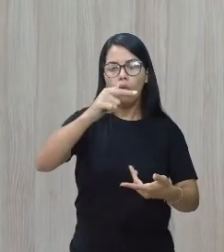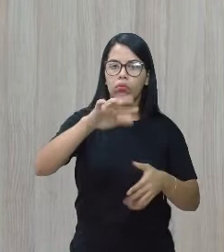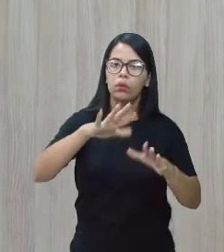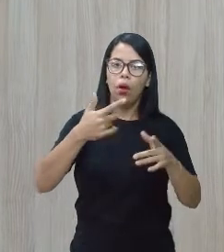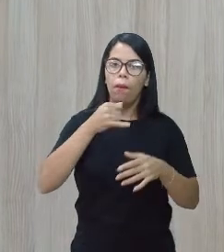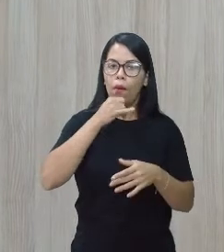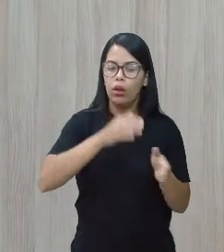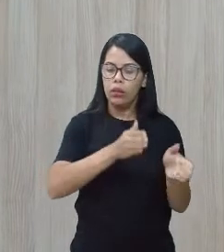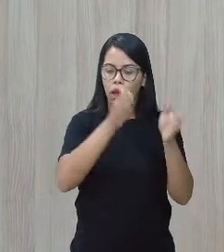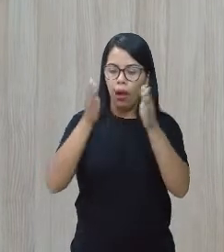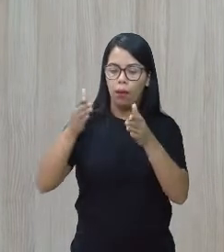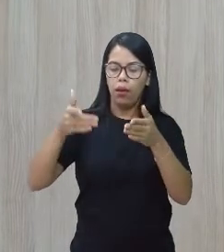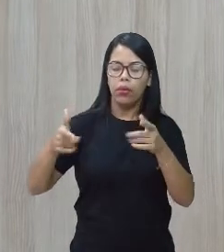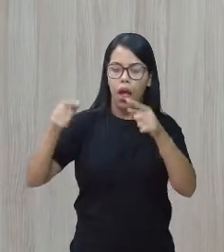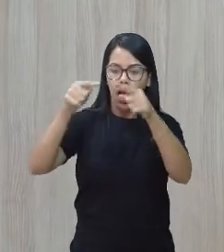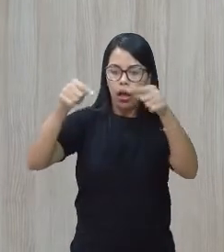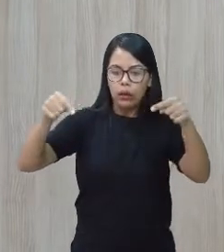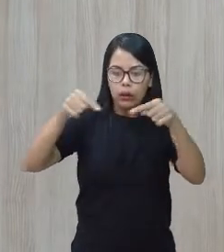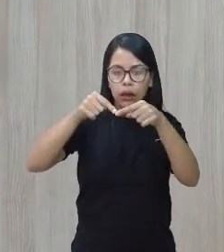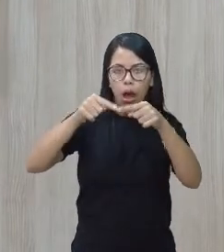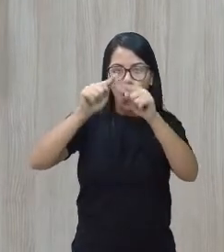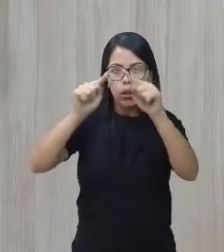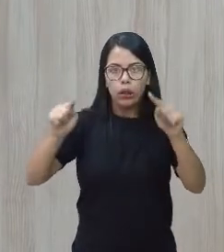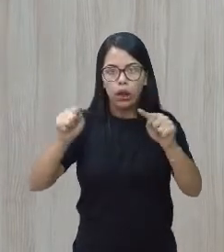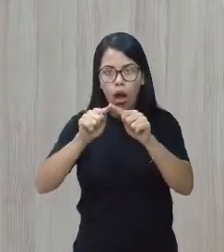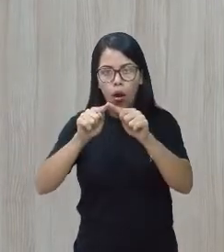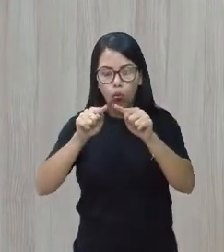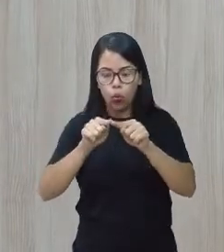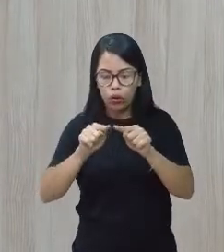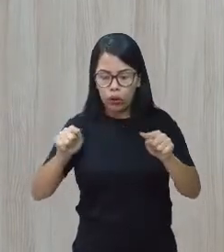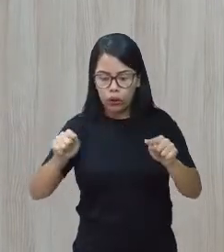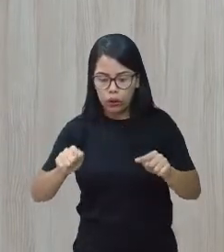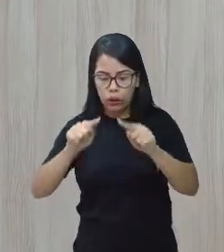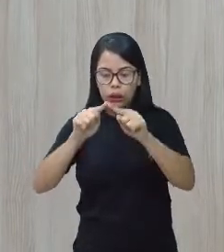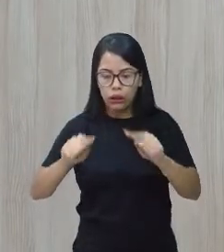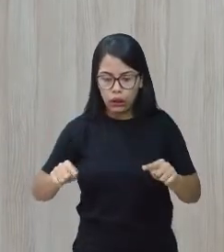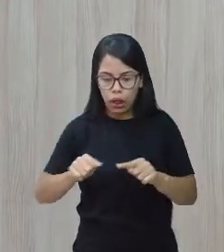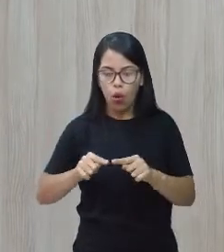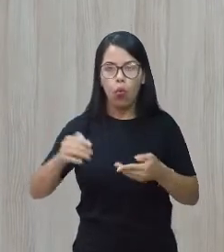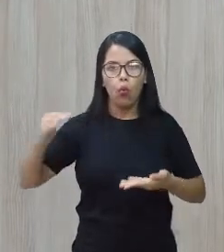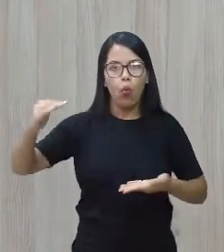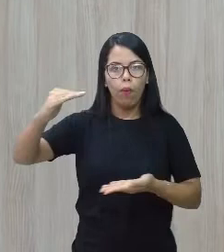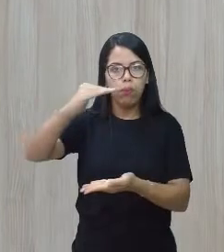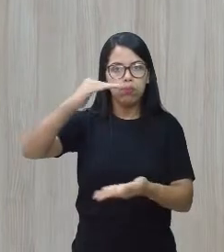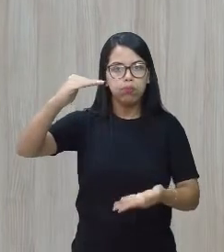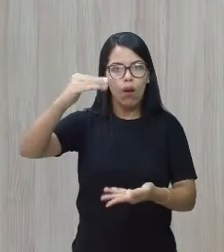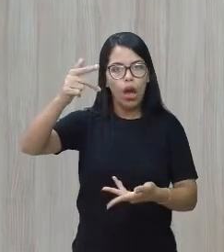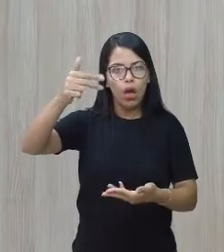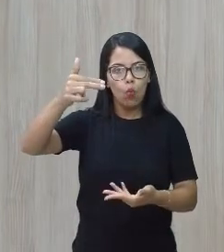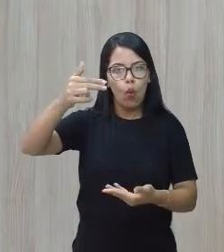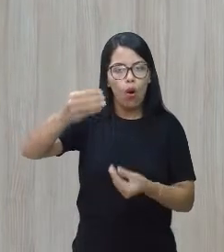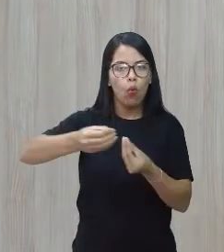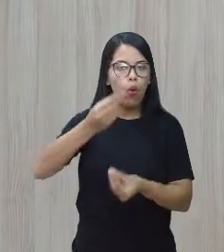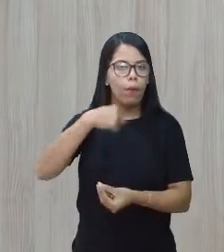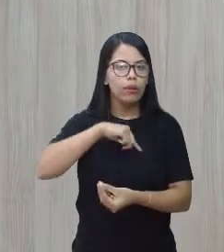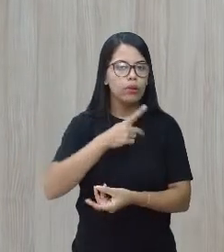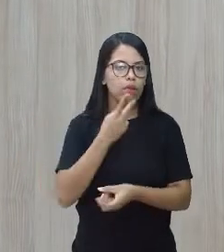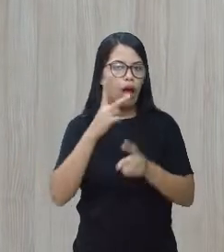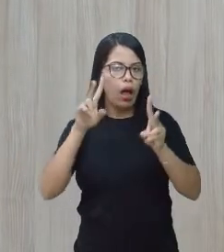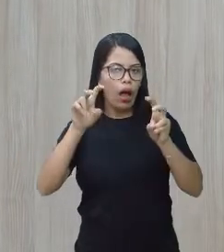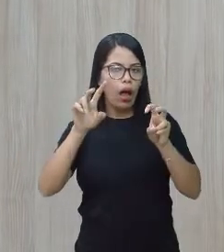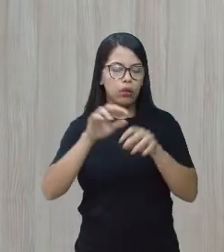triângulo e lá em cima a base também sendo um triângulo. E essas bases são iguais. E como é que a gente fala desses